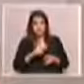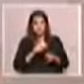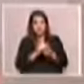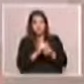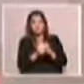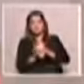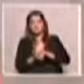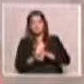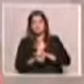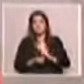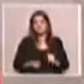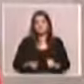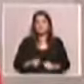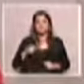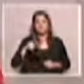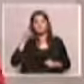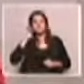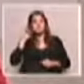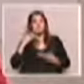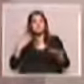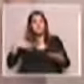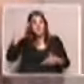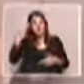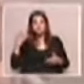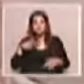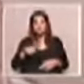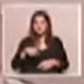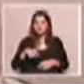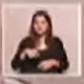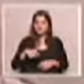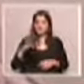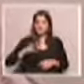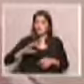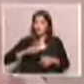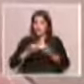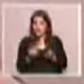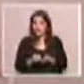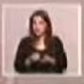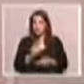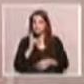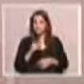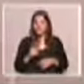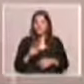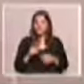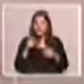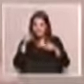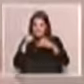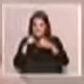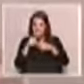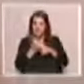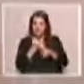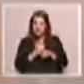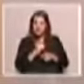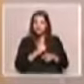Essencialmente, eu diria que no caso do queijo, O que acontece é que os micro-organismos que estão lá vão